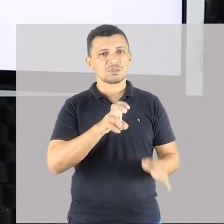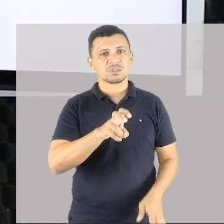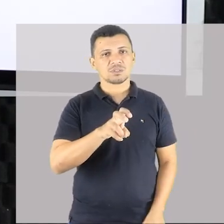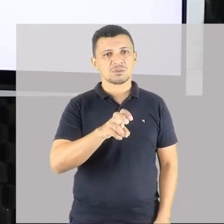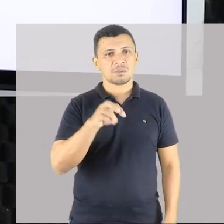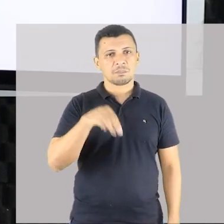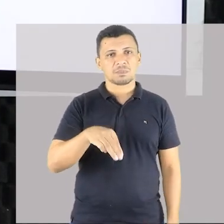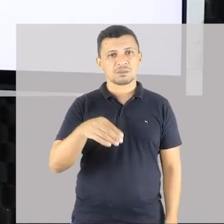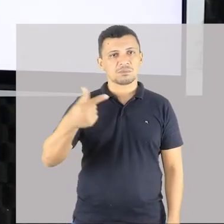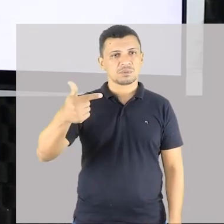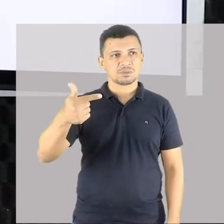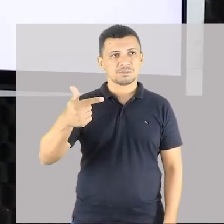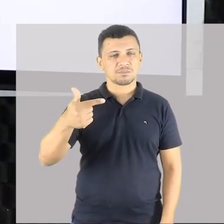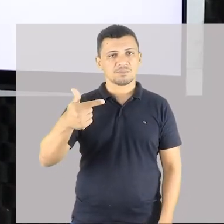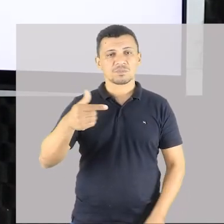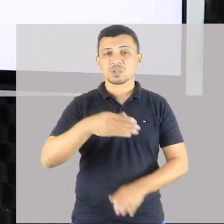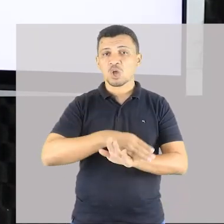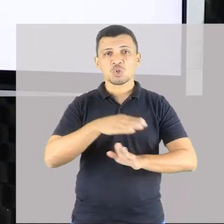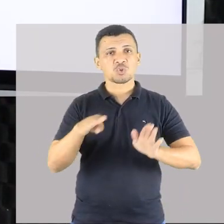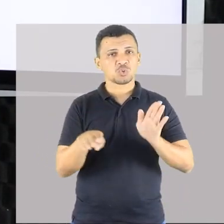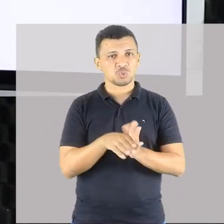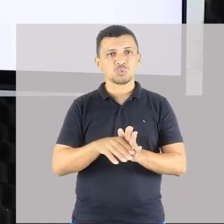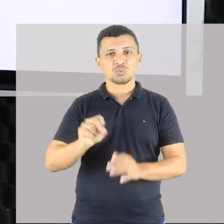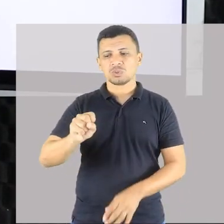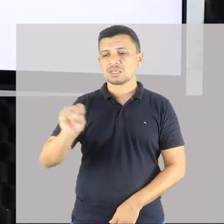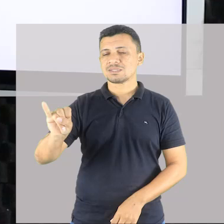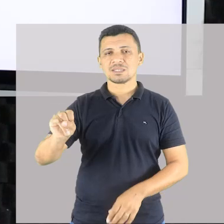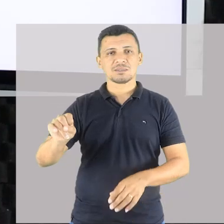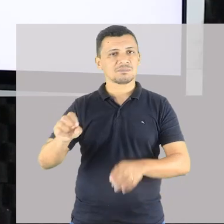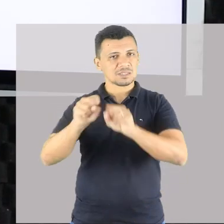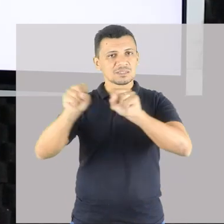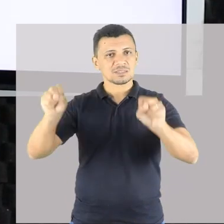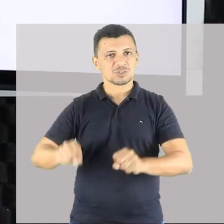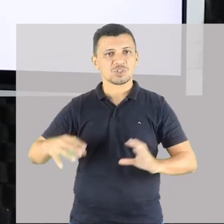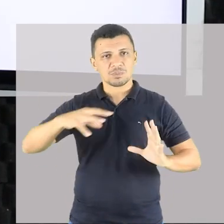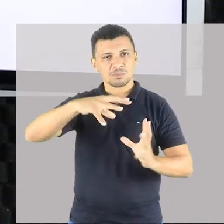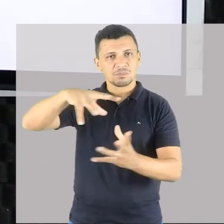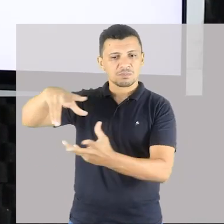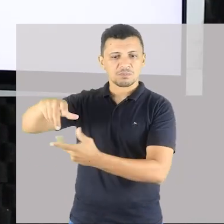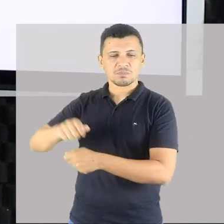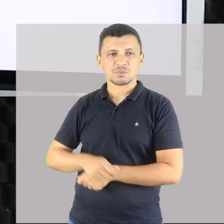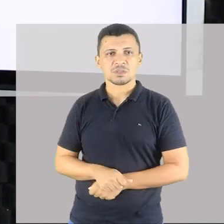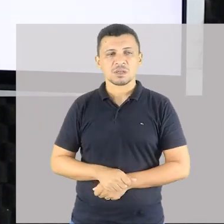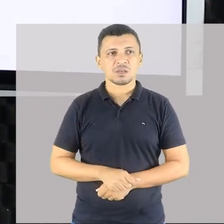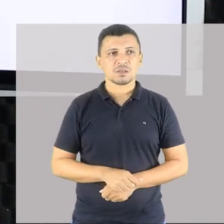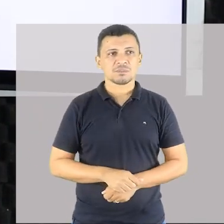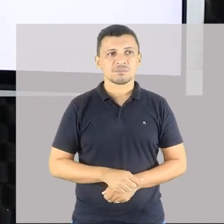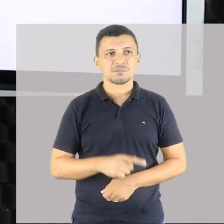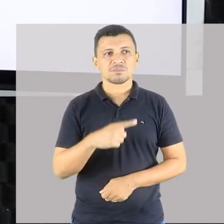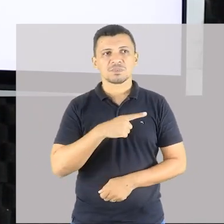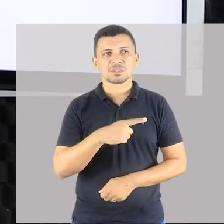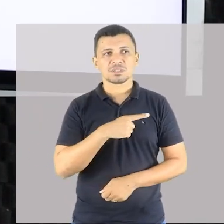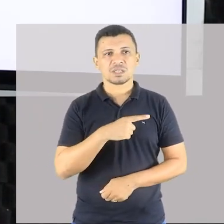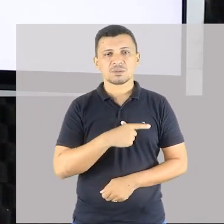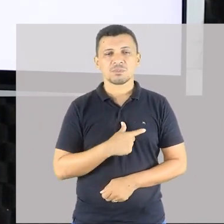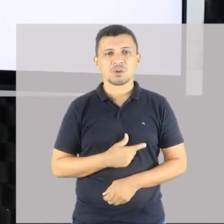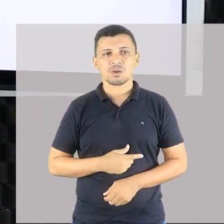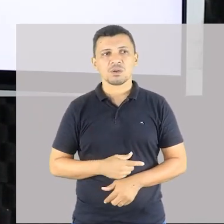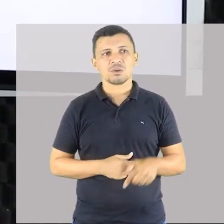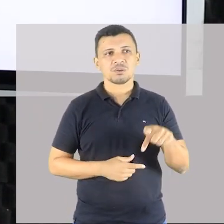quadrado. Tudo no sistema internacional, formando um ângulo de 45 graus com a reta normal, é o nosso